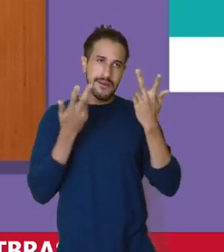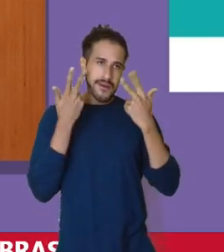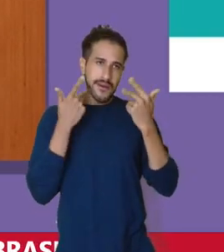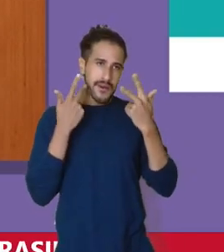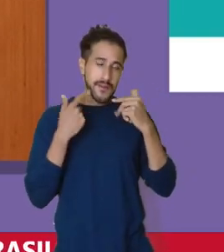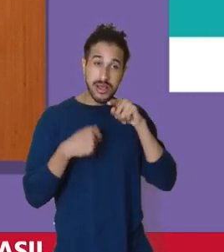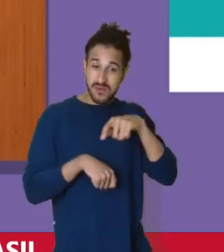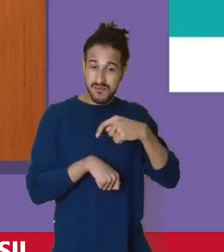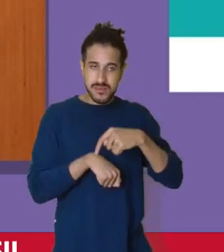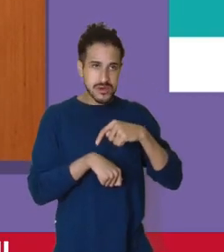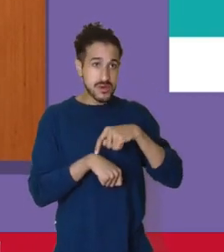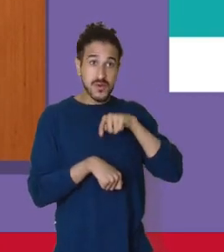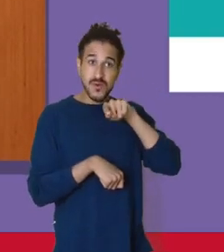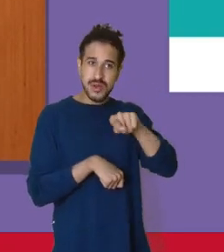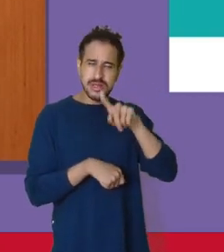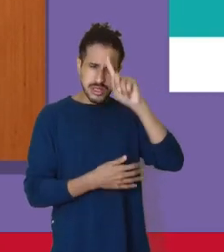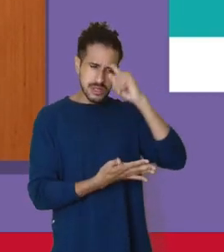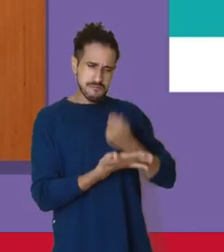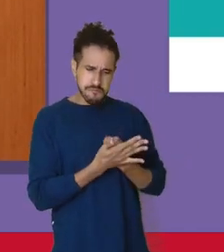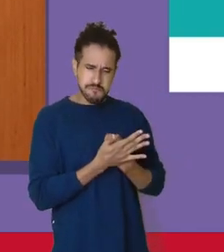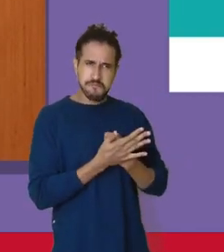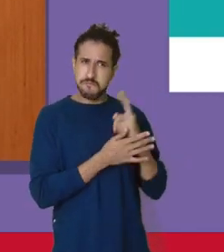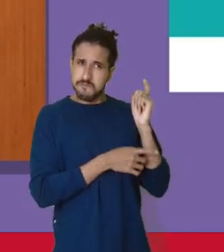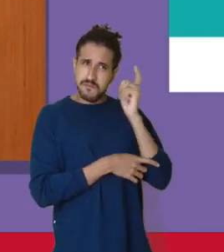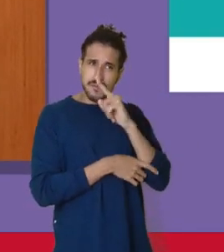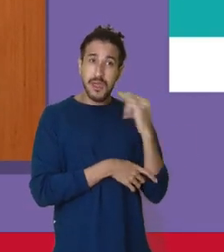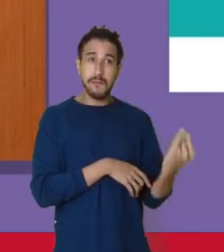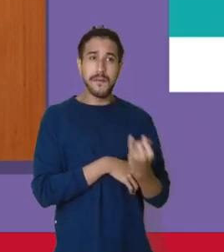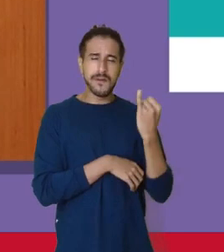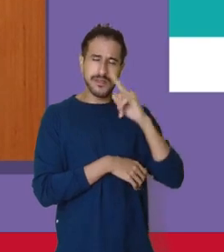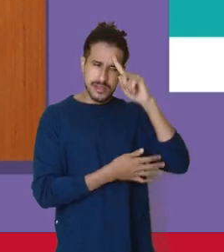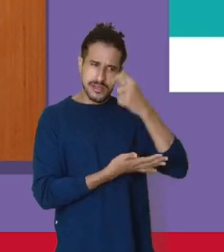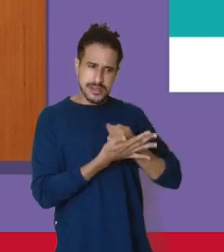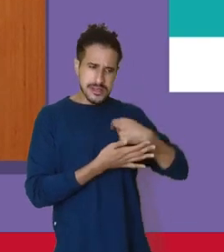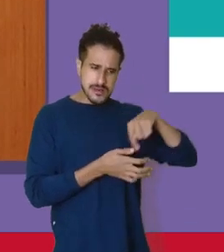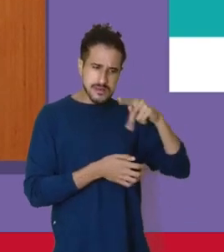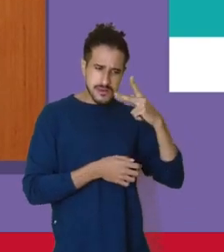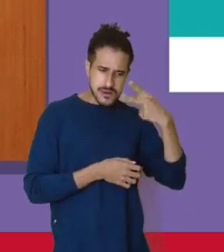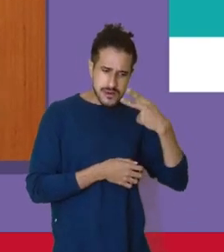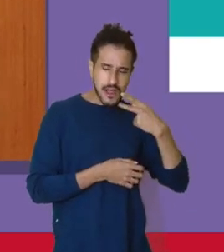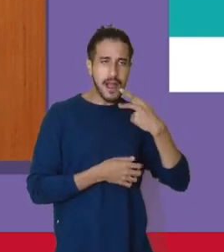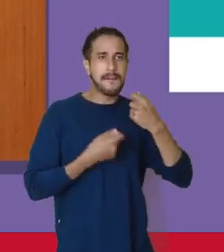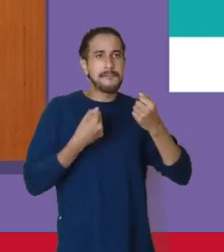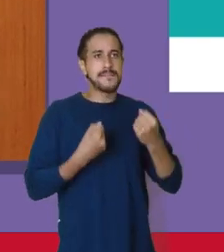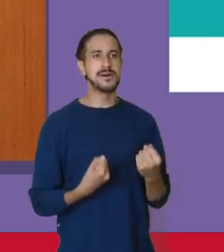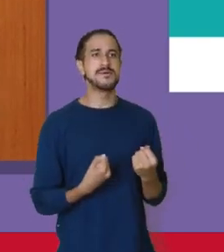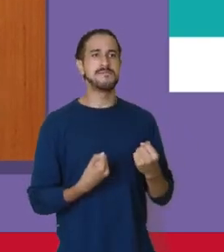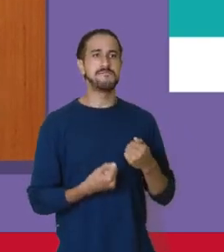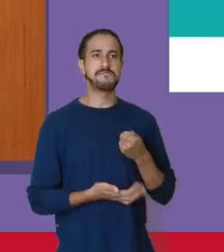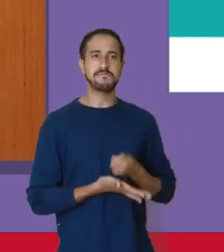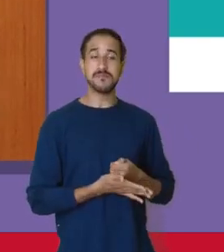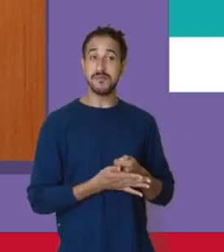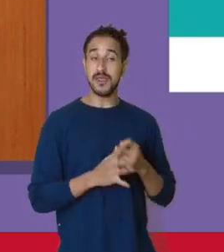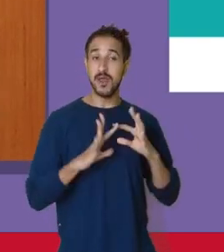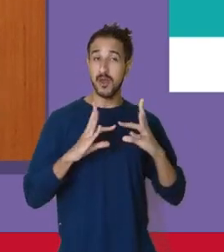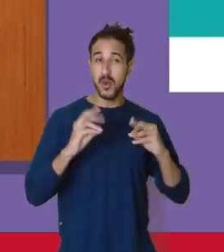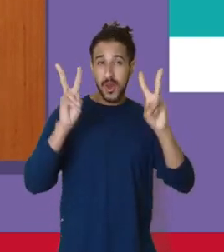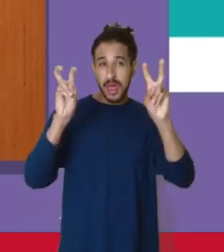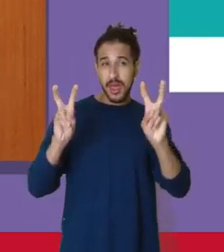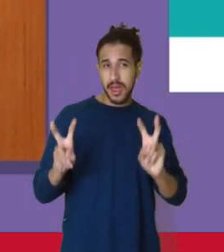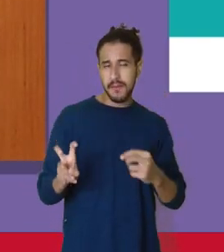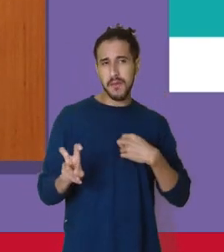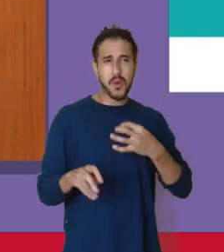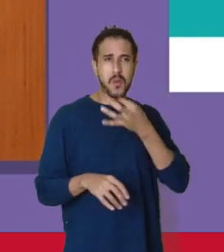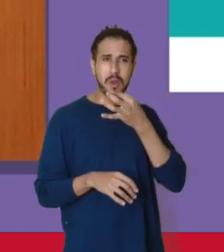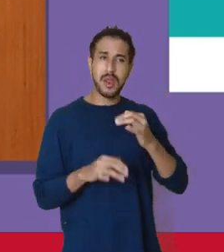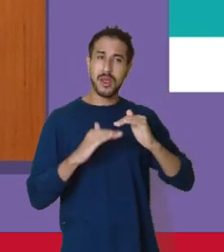que nesse momento, né, no momento de uma decisão tão difícil, tão importante, seja uma decisão dura. Todos os temas, na minha opinião,